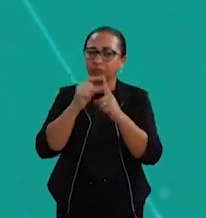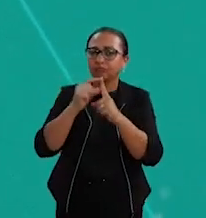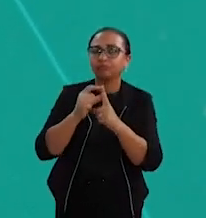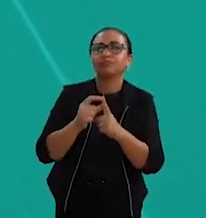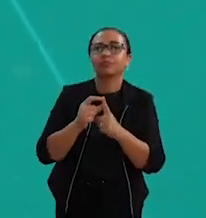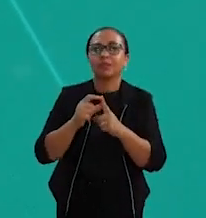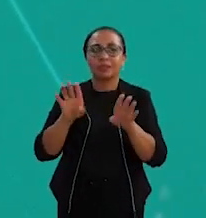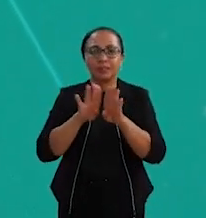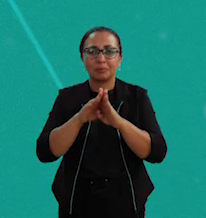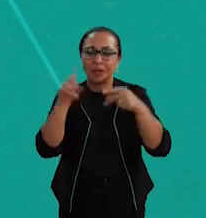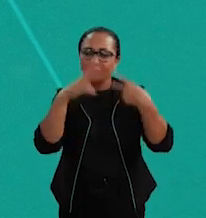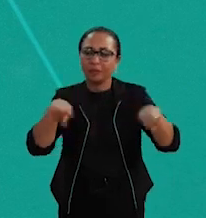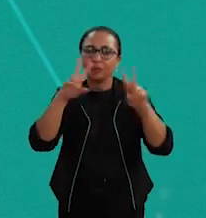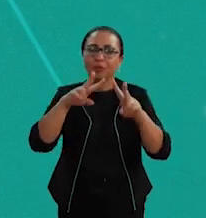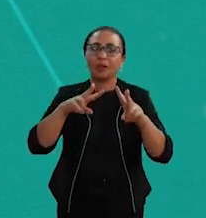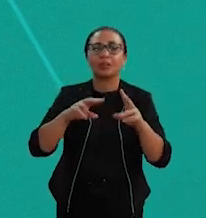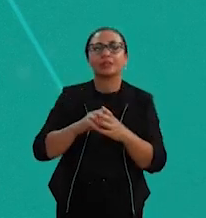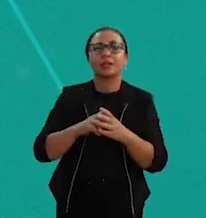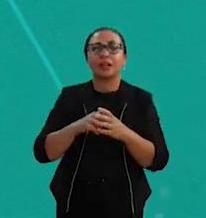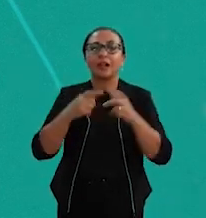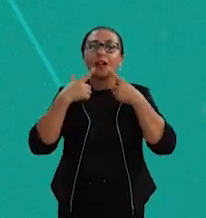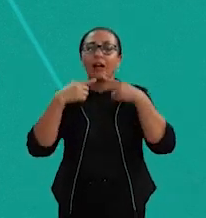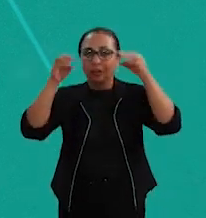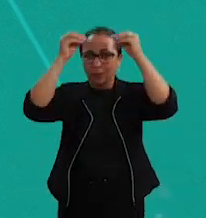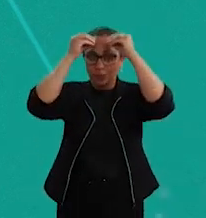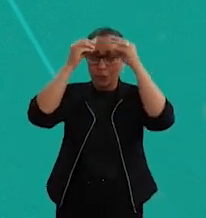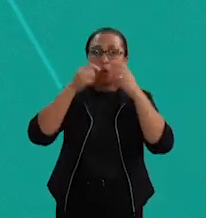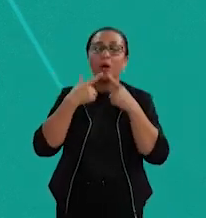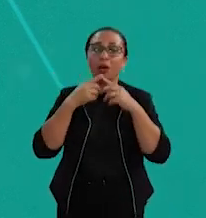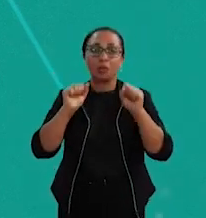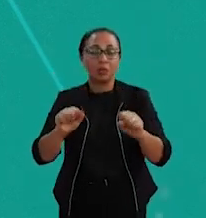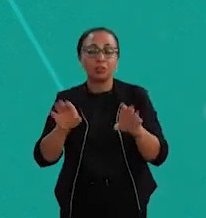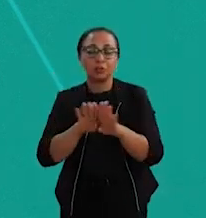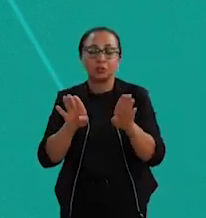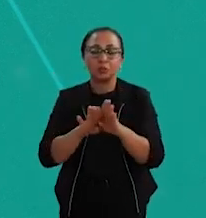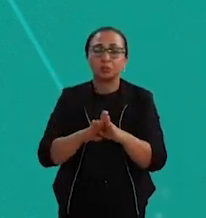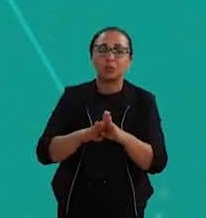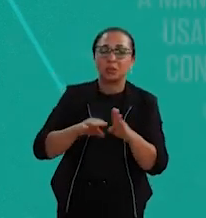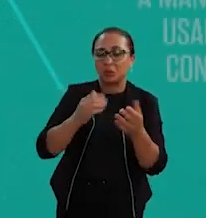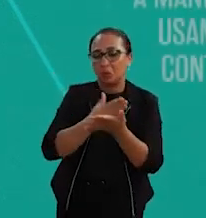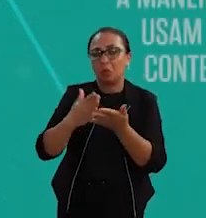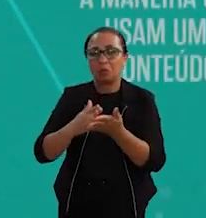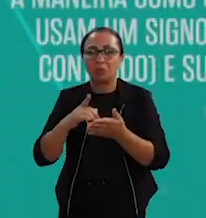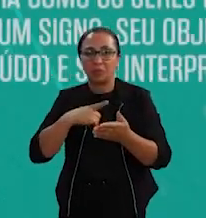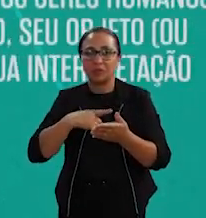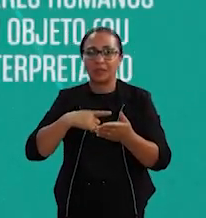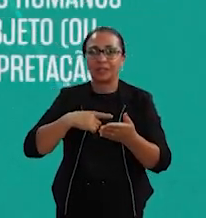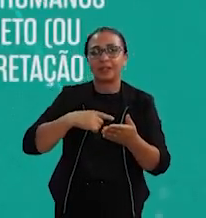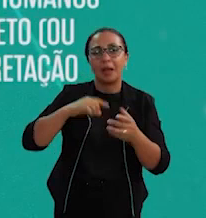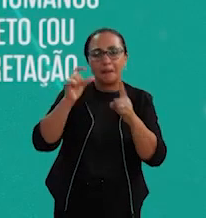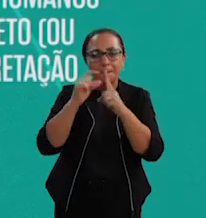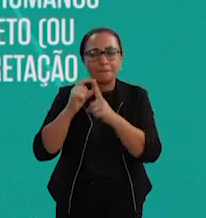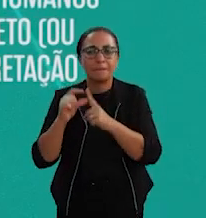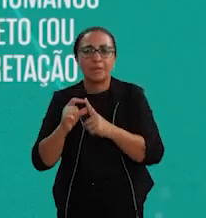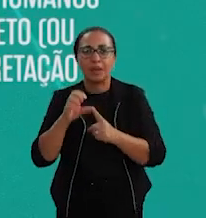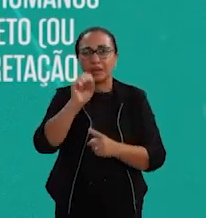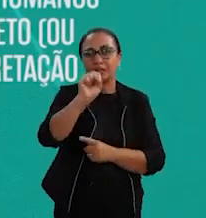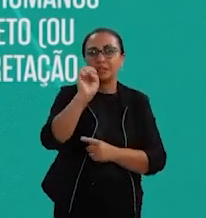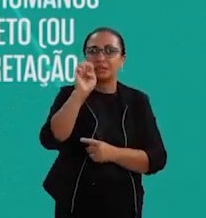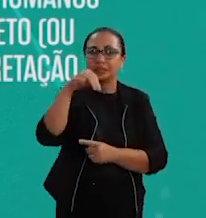da virtualidade, uma reconfiguração da linguagem, uma vez que essa linguagem ela passa a conter